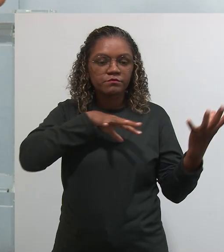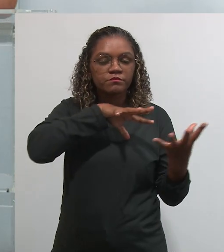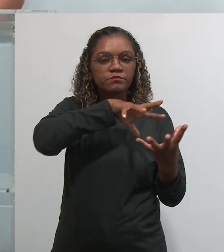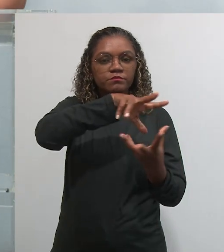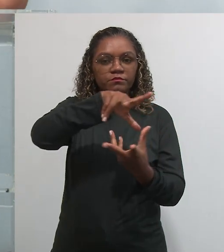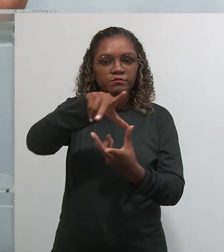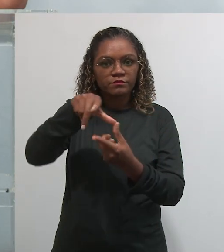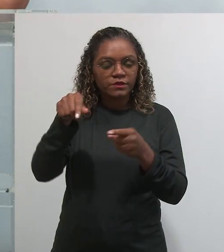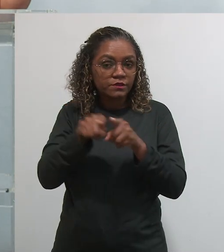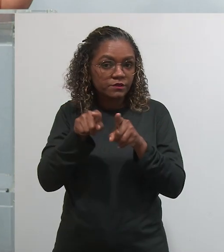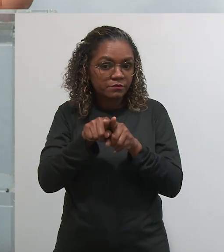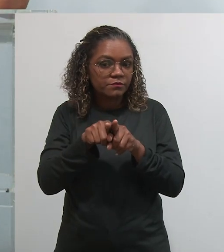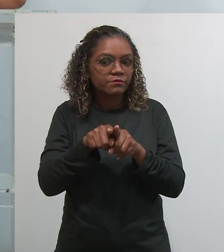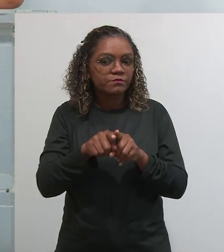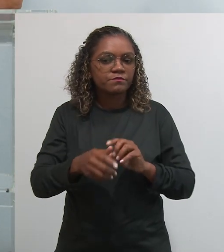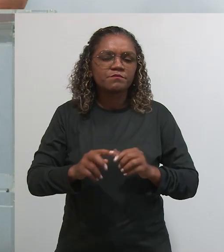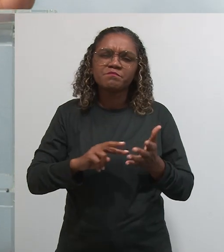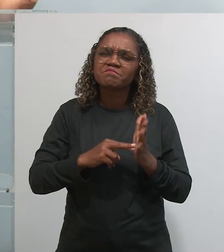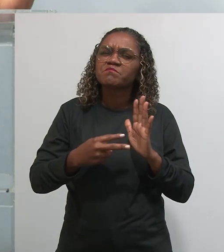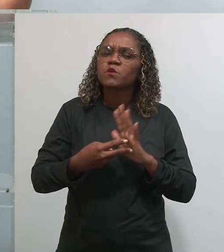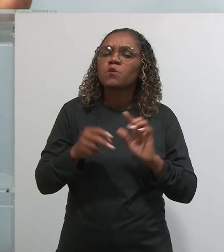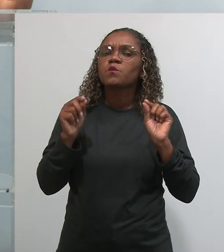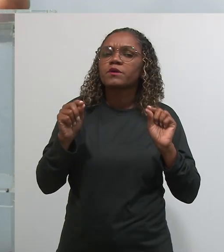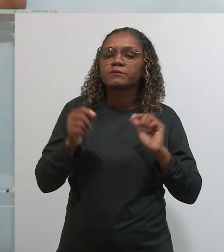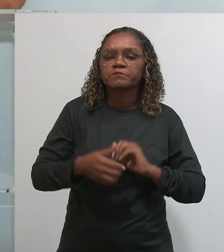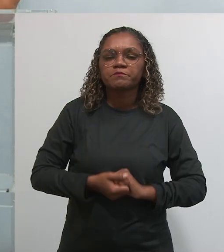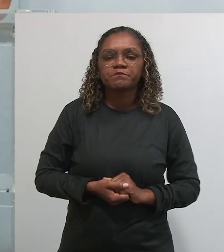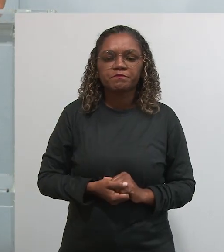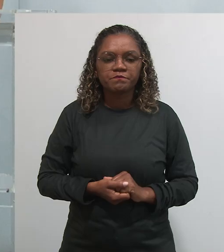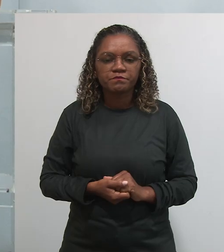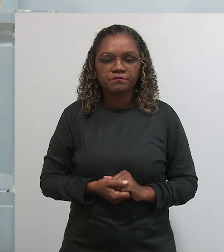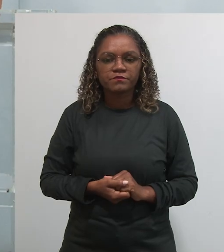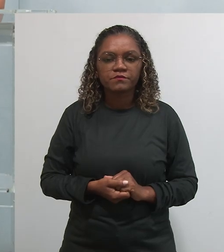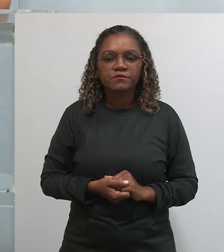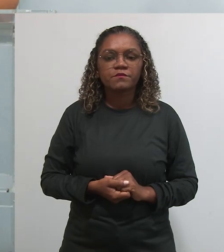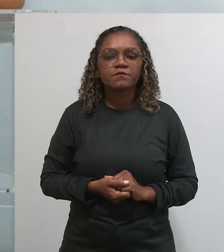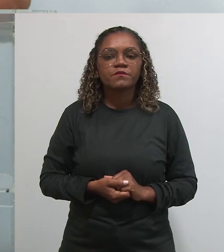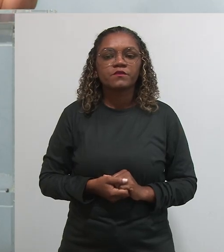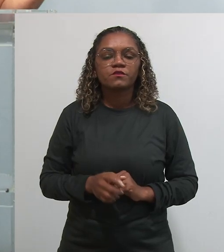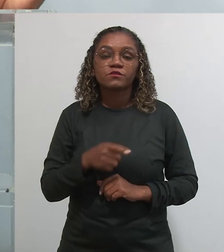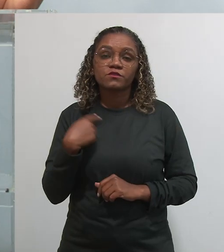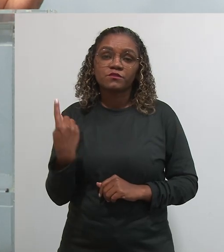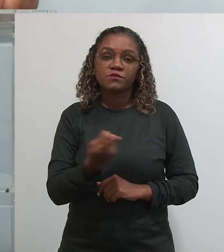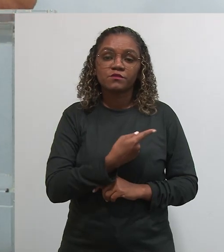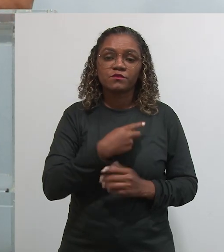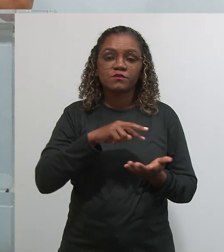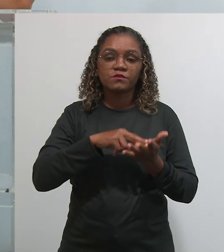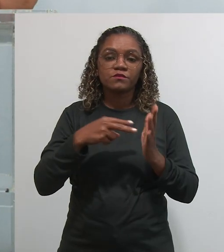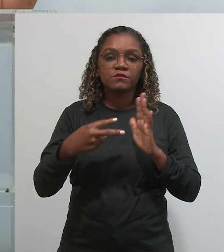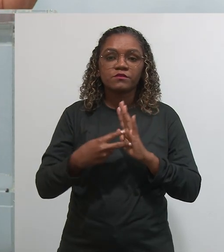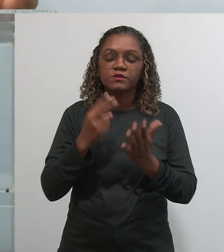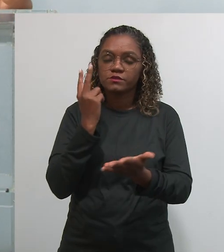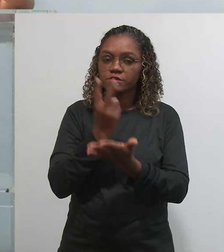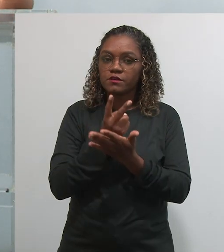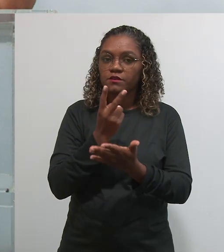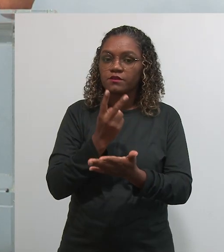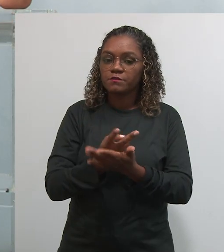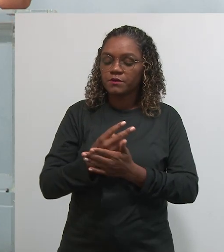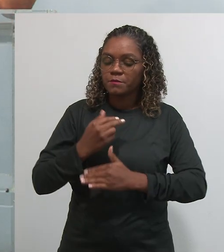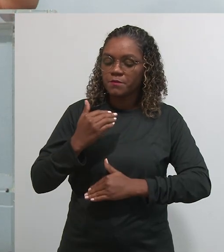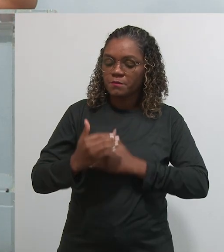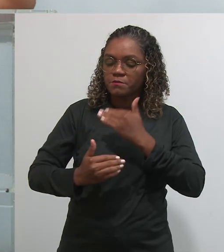isso significa, Renata? Depois de toda essa leitura, que nós somos seres que estão